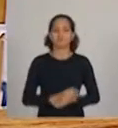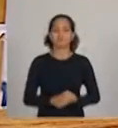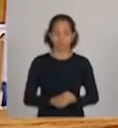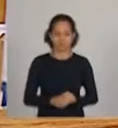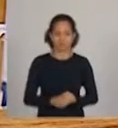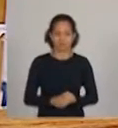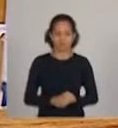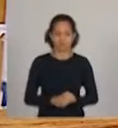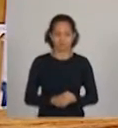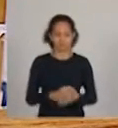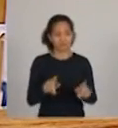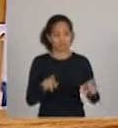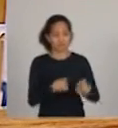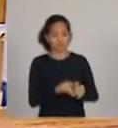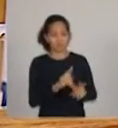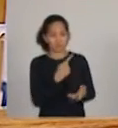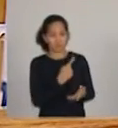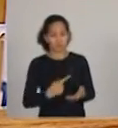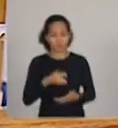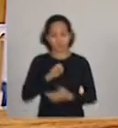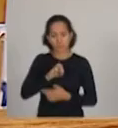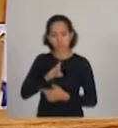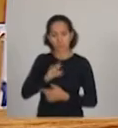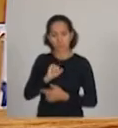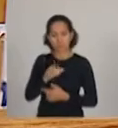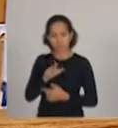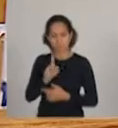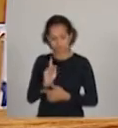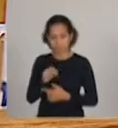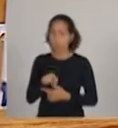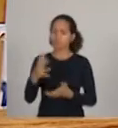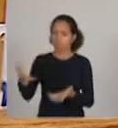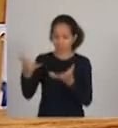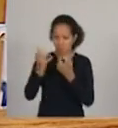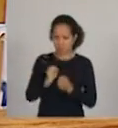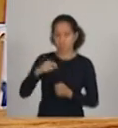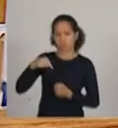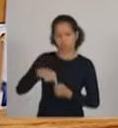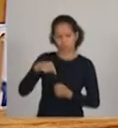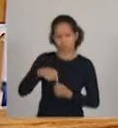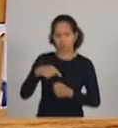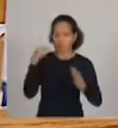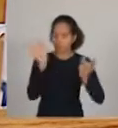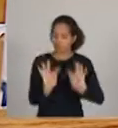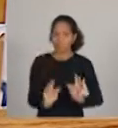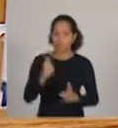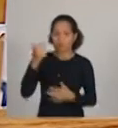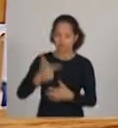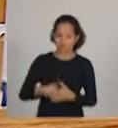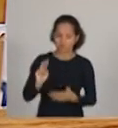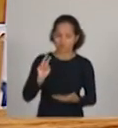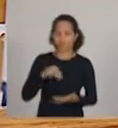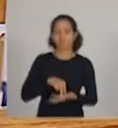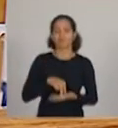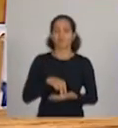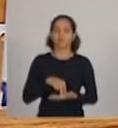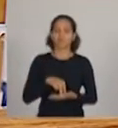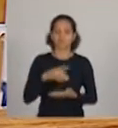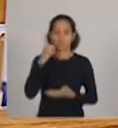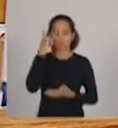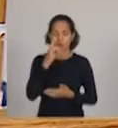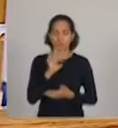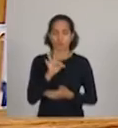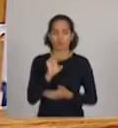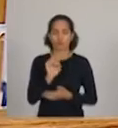Ao presidente Érico Musso, que já me recebeu aqui uma vez, eu fico muito feliz também. O deputado